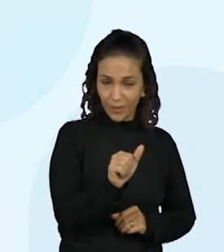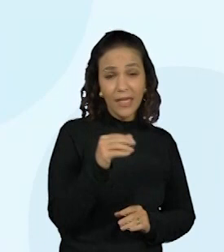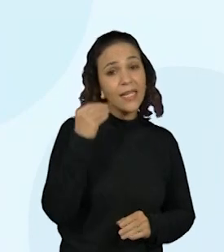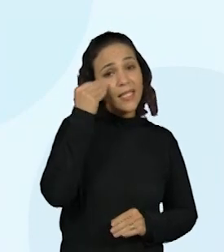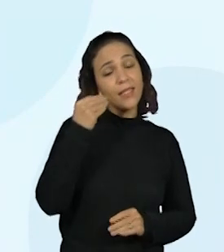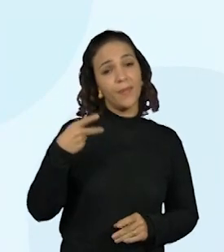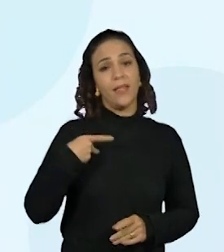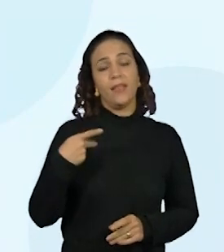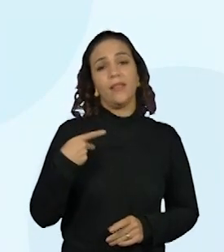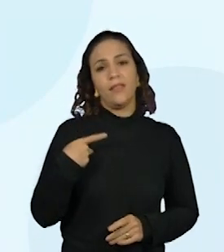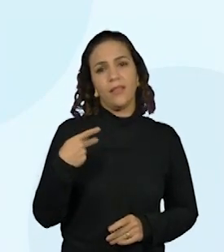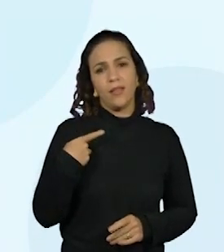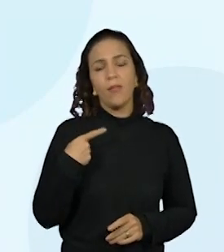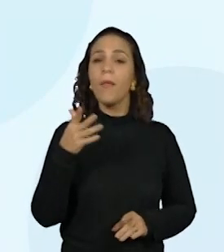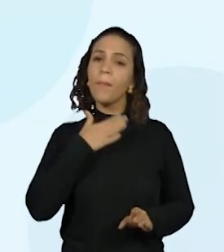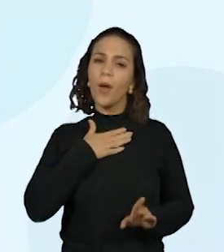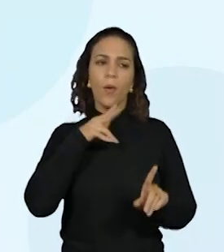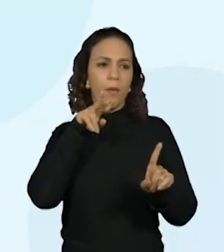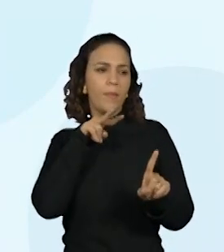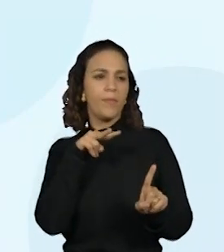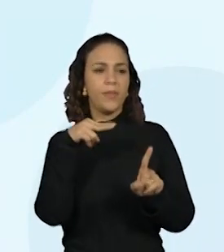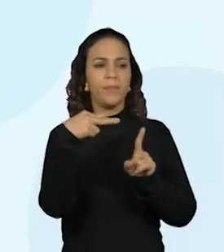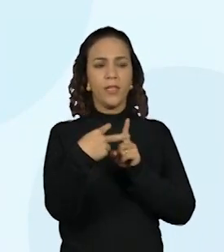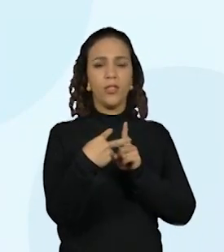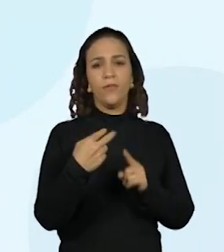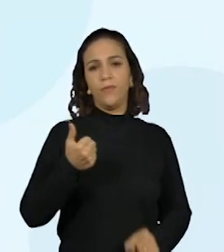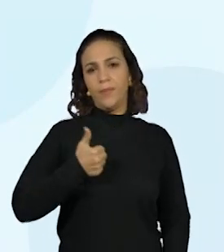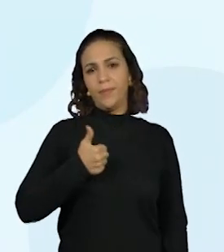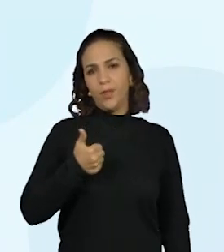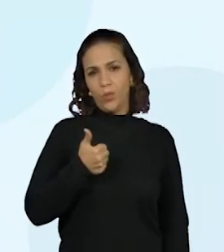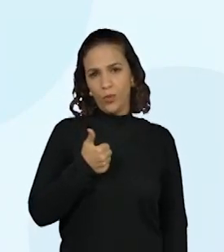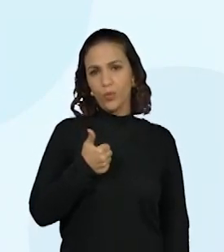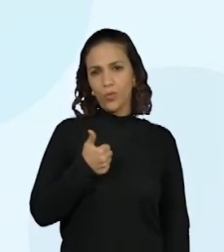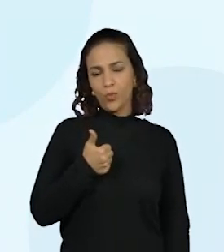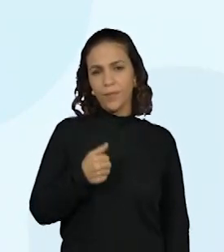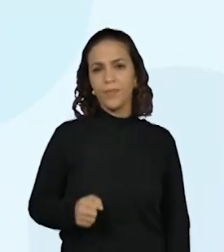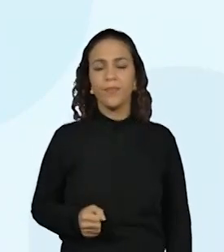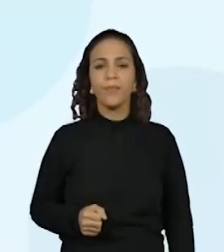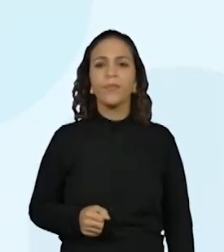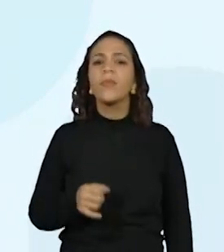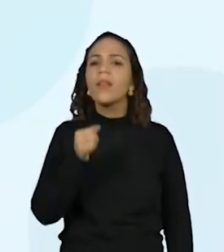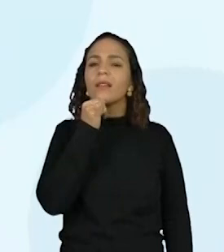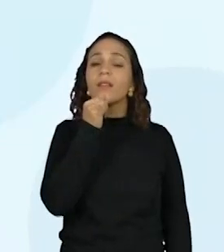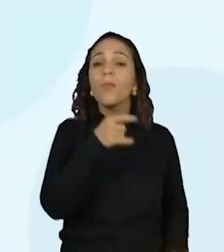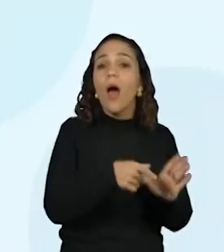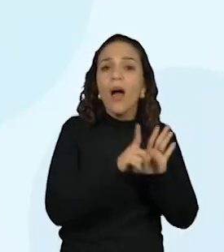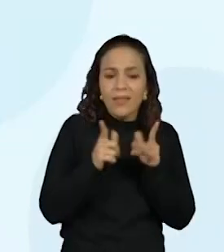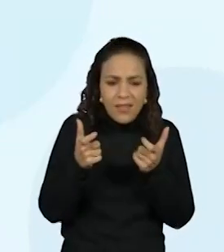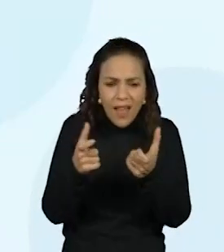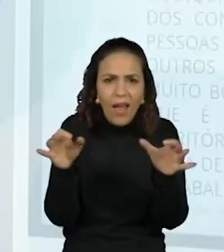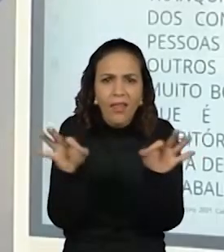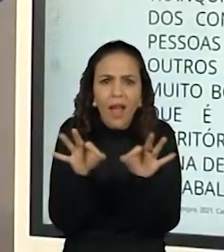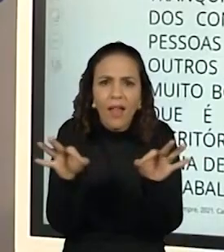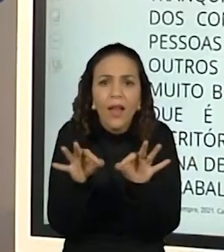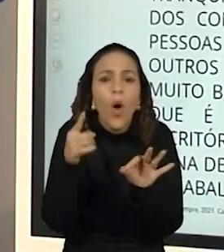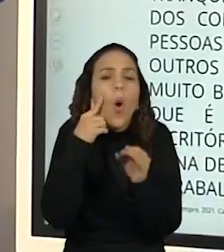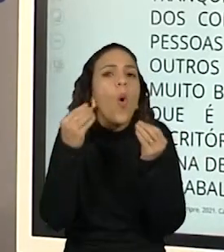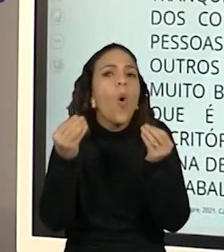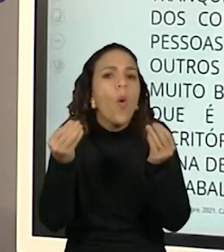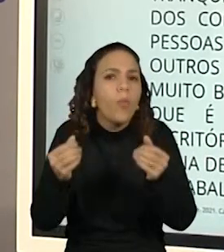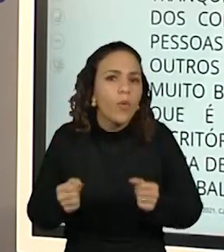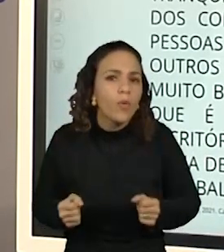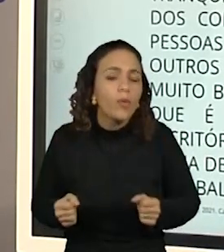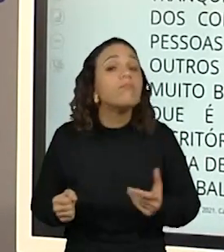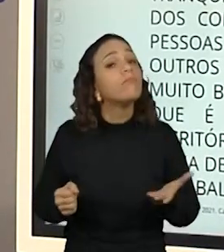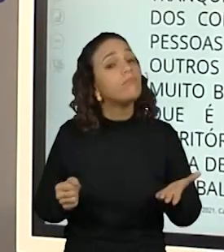Ela fala de seu ponto de vista diante daquela situação. Como era a Síria antes da guerra? Ela afirma de acordo